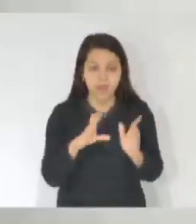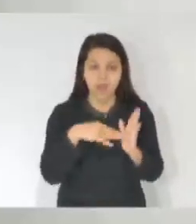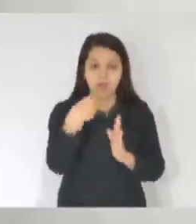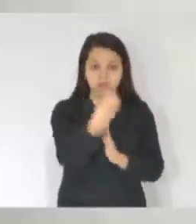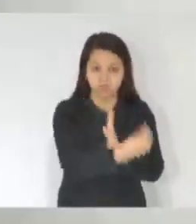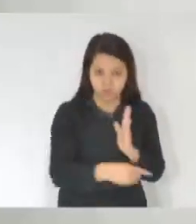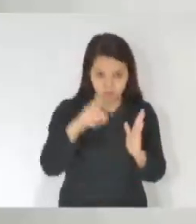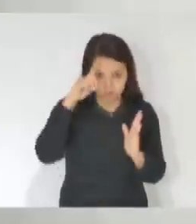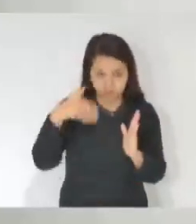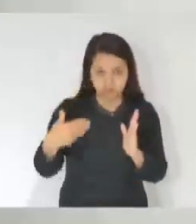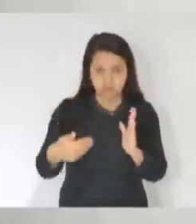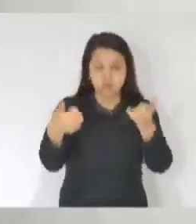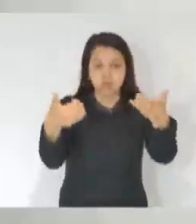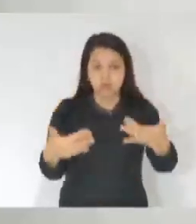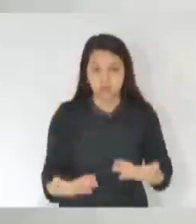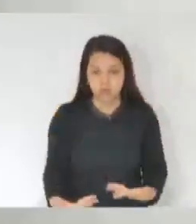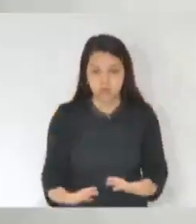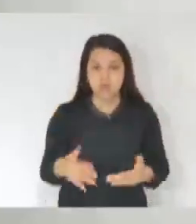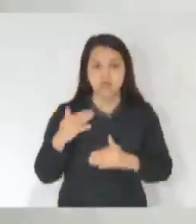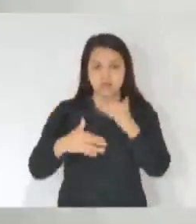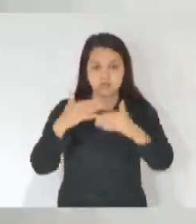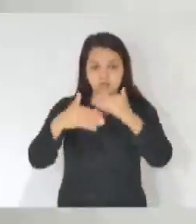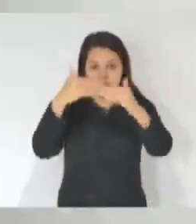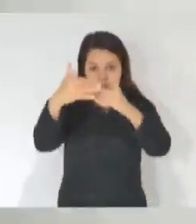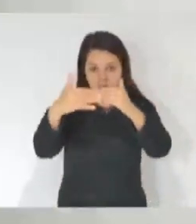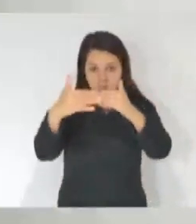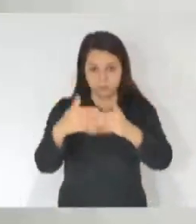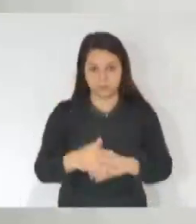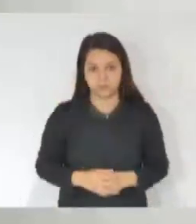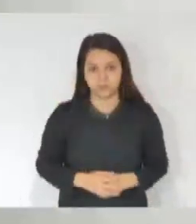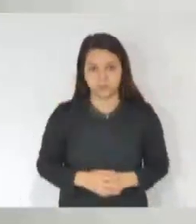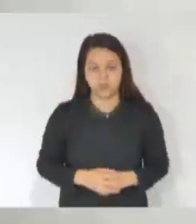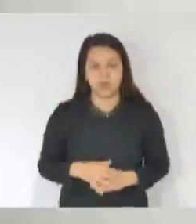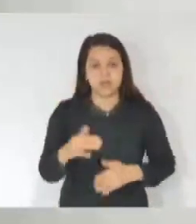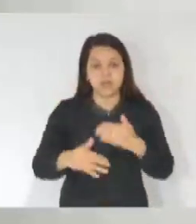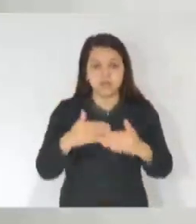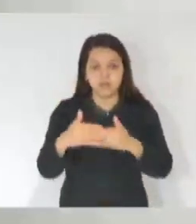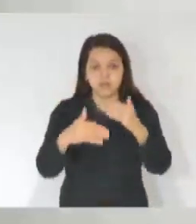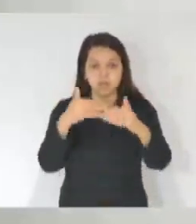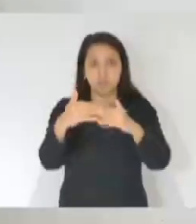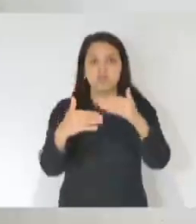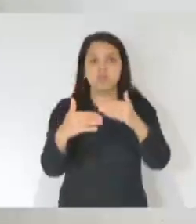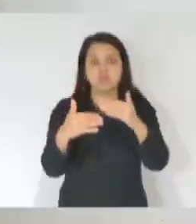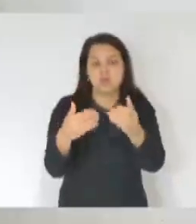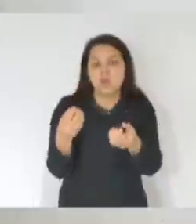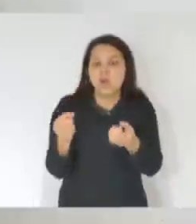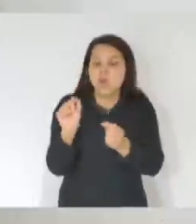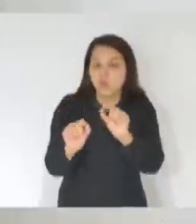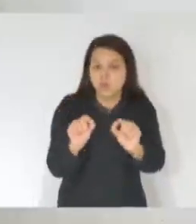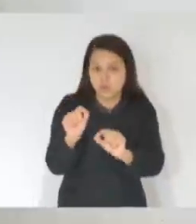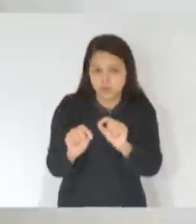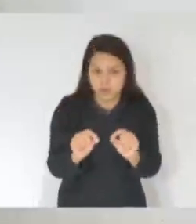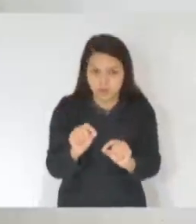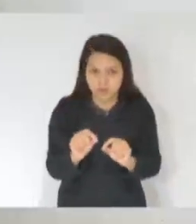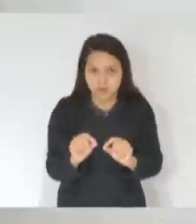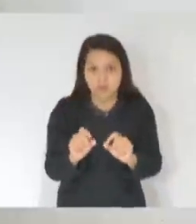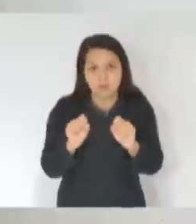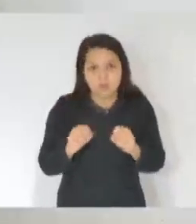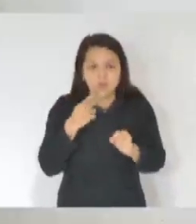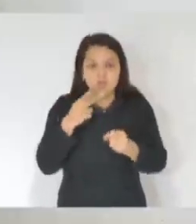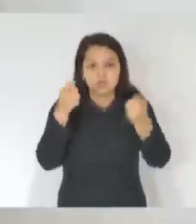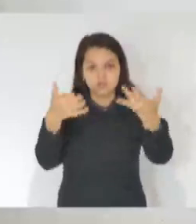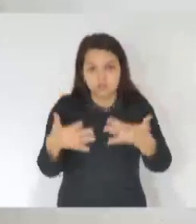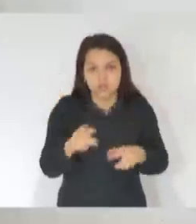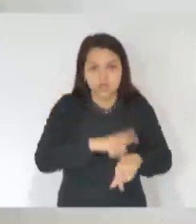desenvolvimento. Entendido aí desenvolvimento como sendo aí todo um, e aí a gente fala, poderia ter um grande